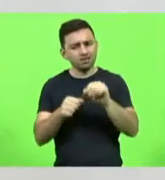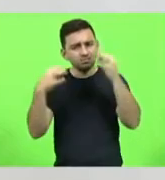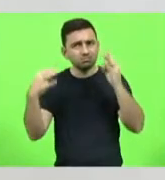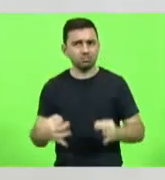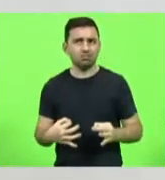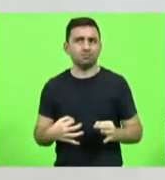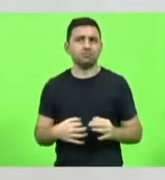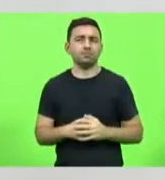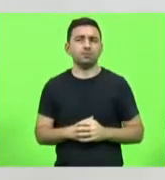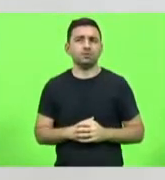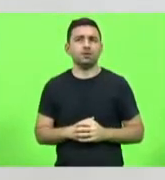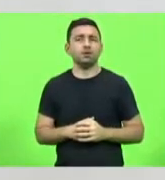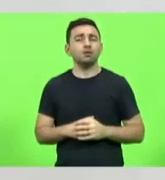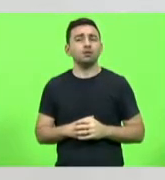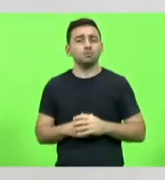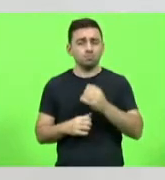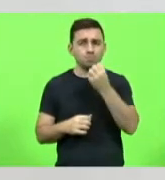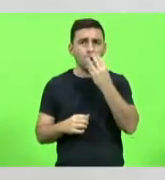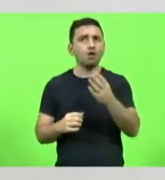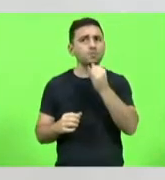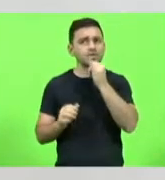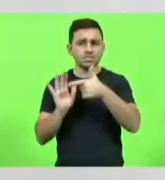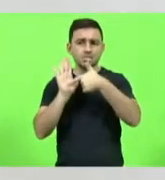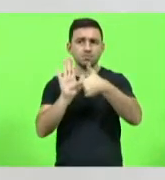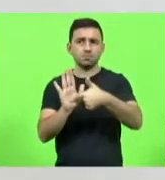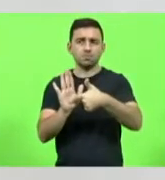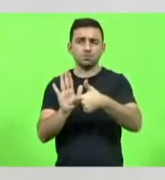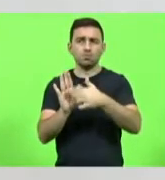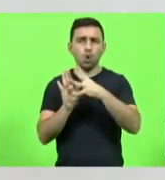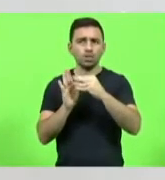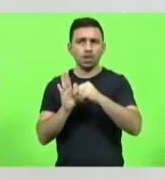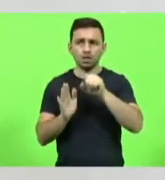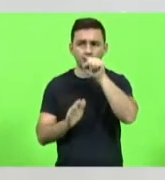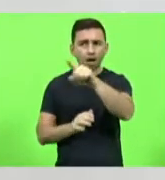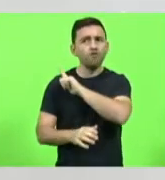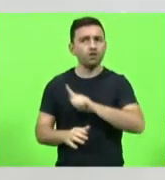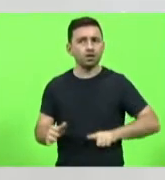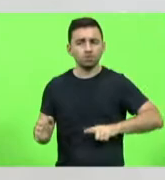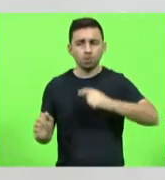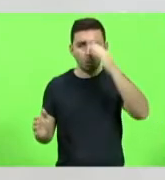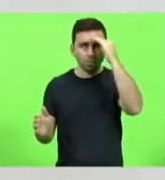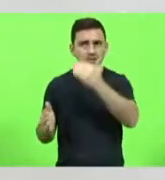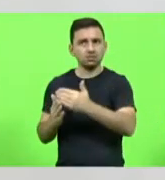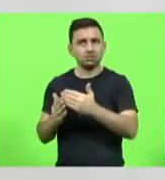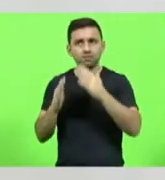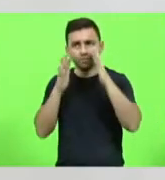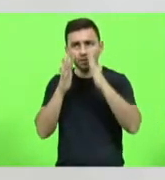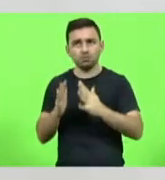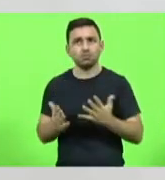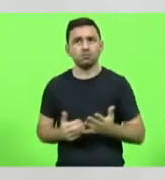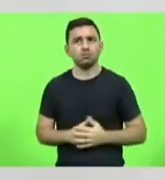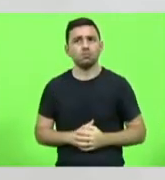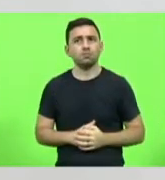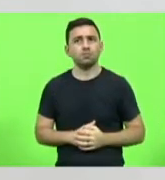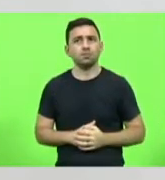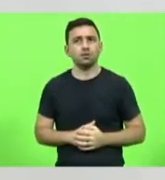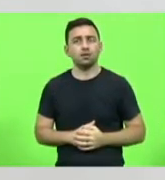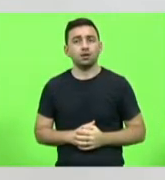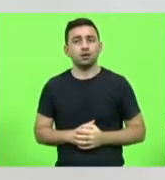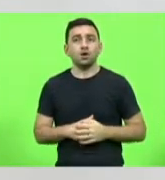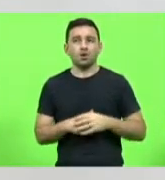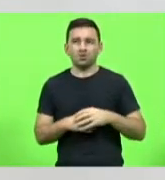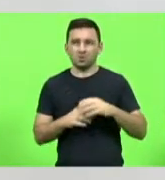Quem sabe sirva de exemplo para o governador do Estado olhar e falar assim, eu tenho que fazer minha parte também. O cidadão joinvilhense estava pagando 2